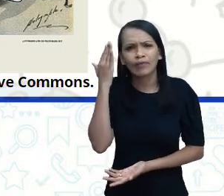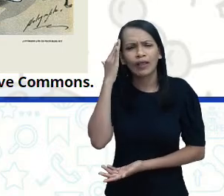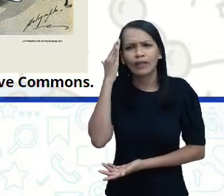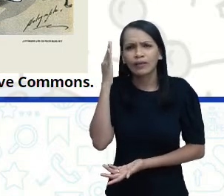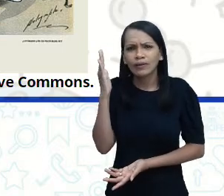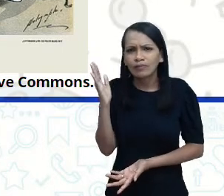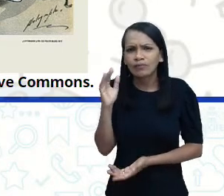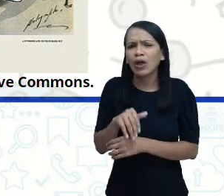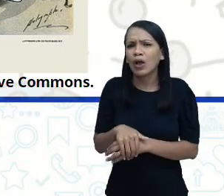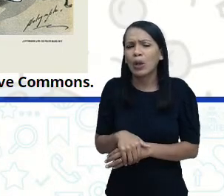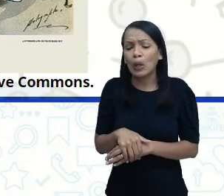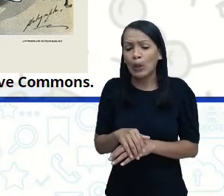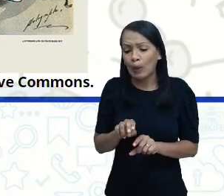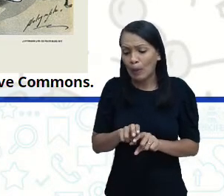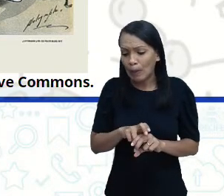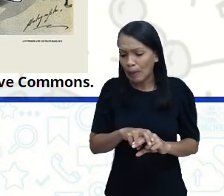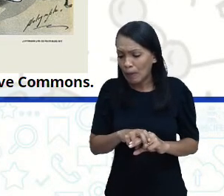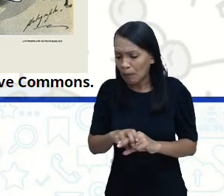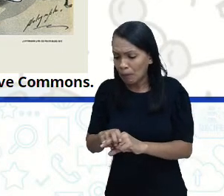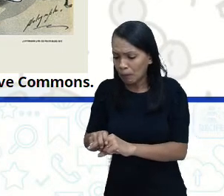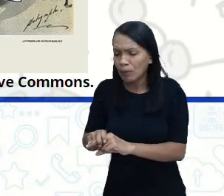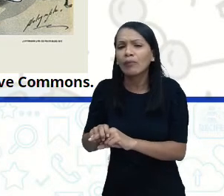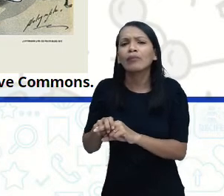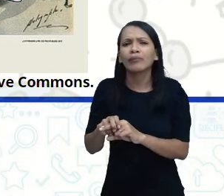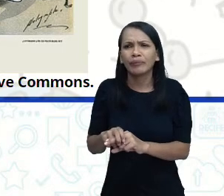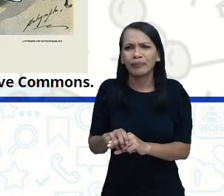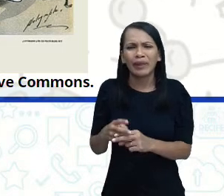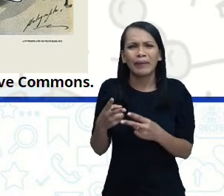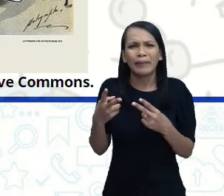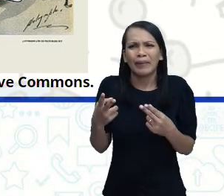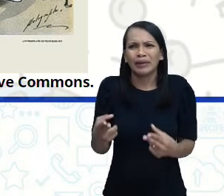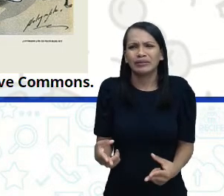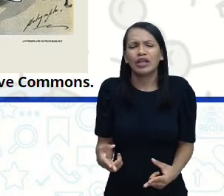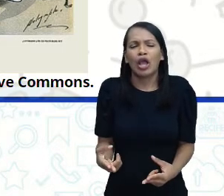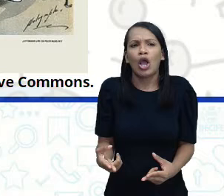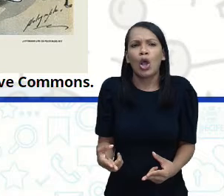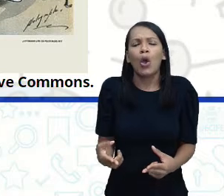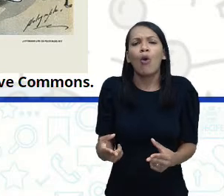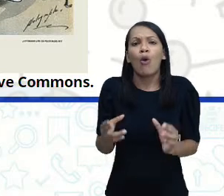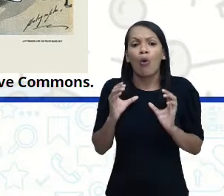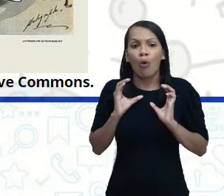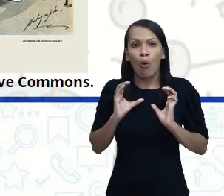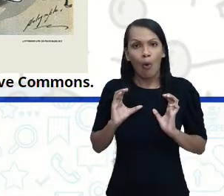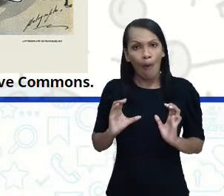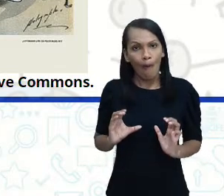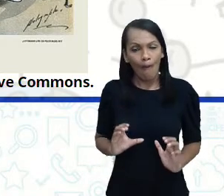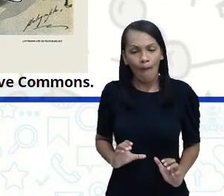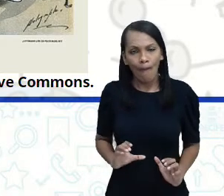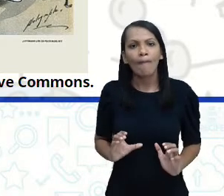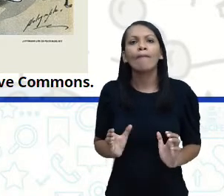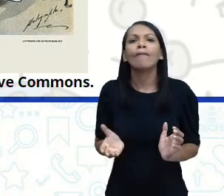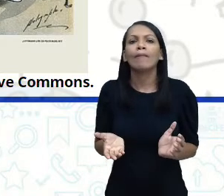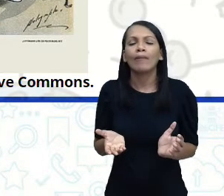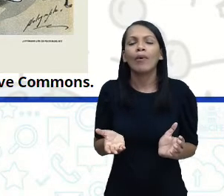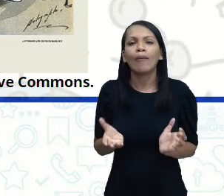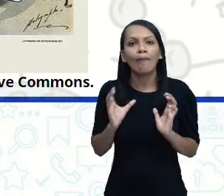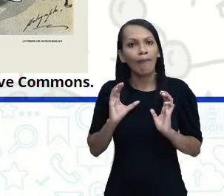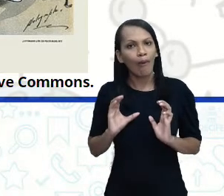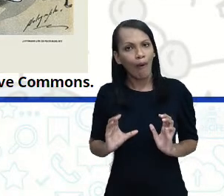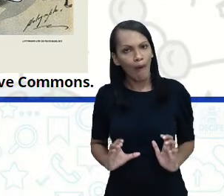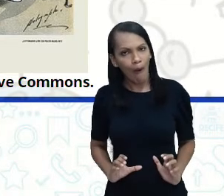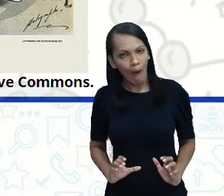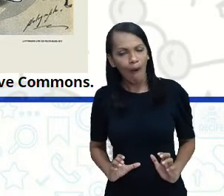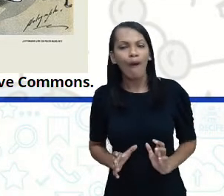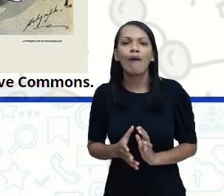tão civilizados como os que estão lá atrás, que estão dentro da perspectiva da imagem de forma mais comportada